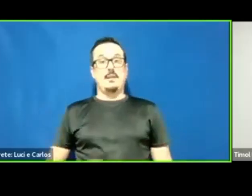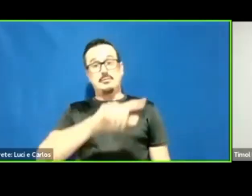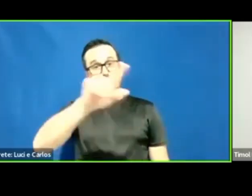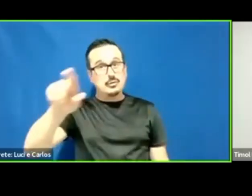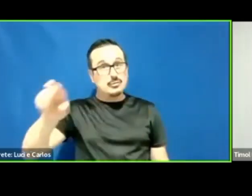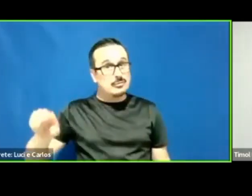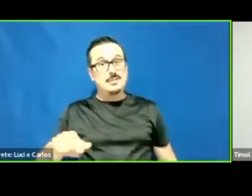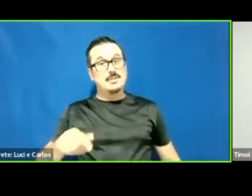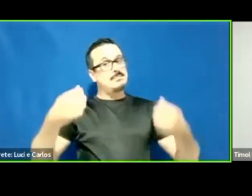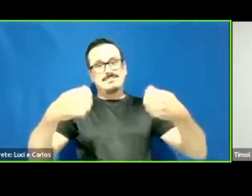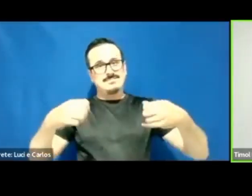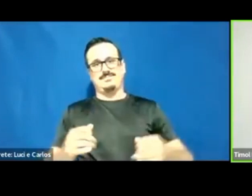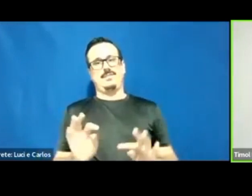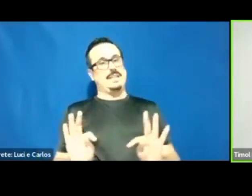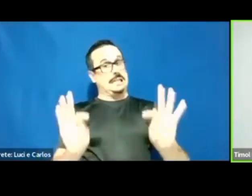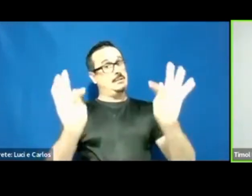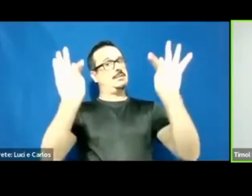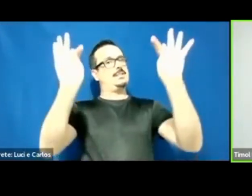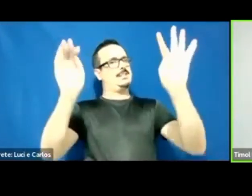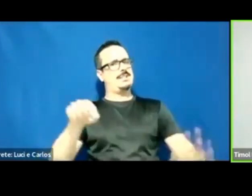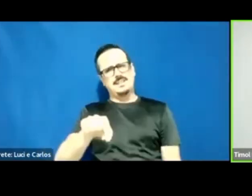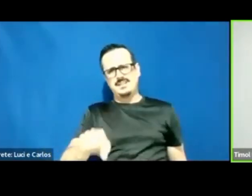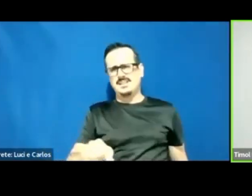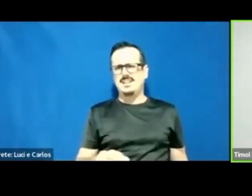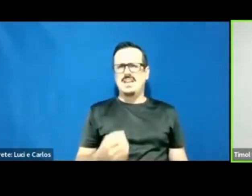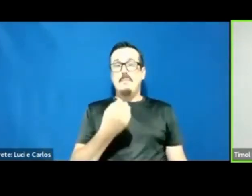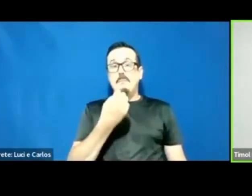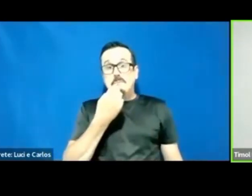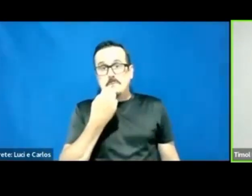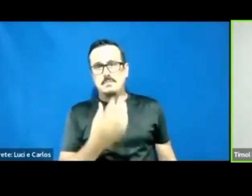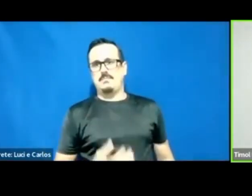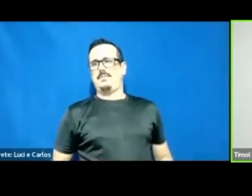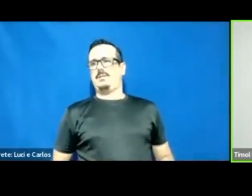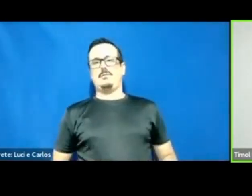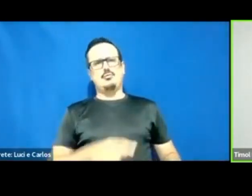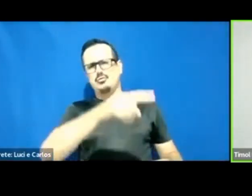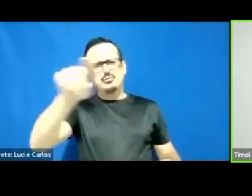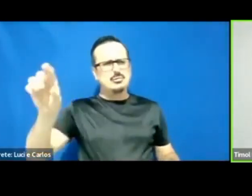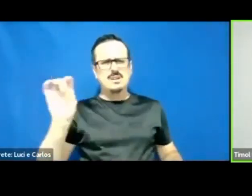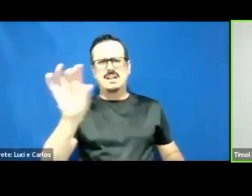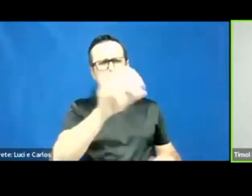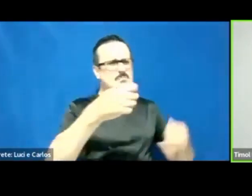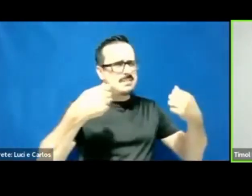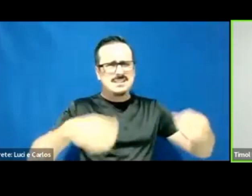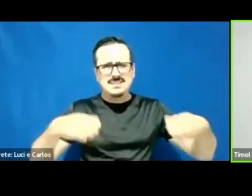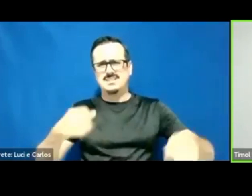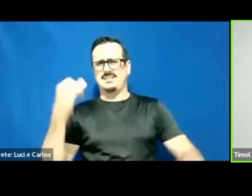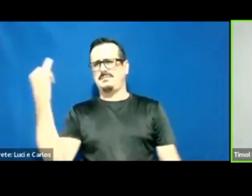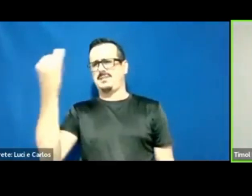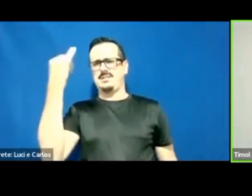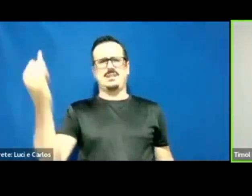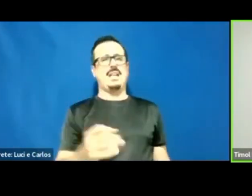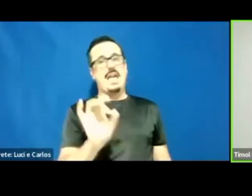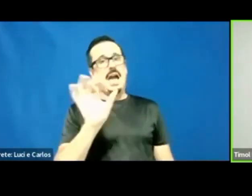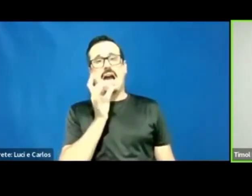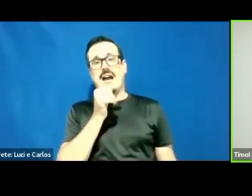uma tecnologia que podemos afirmar é de necessidade imediata de qualquer ser vivo. Vocês viram aqui